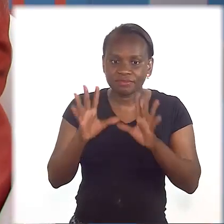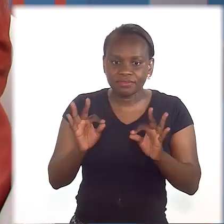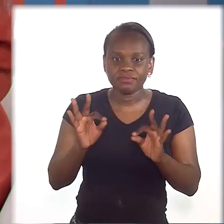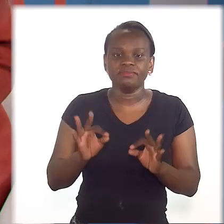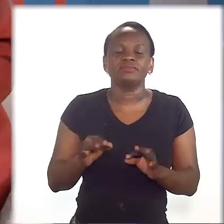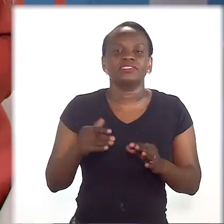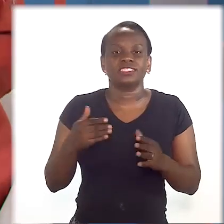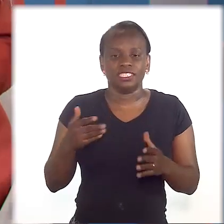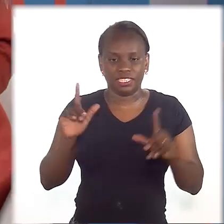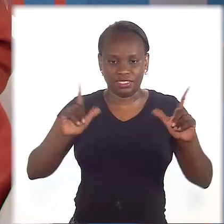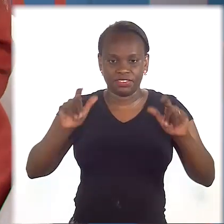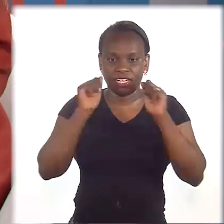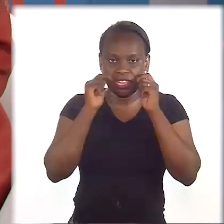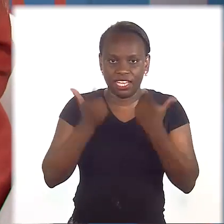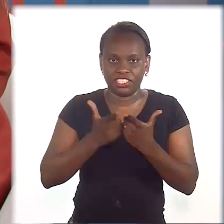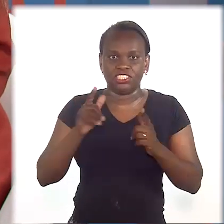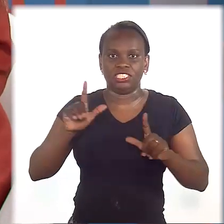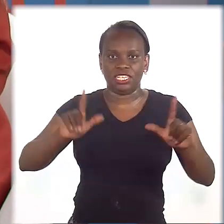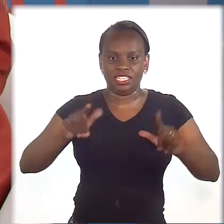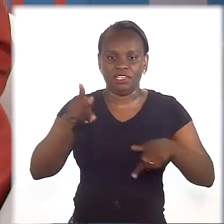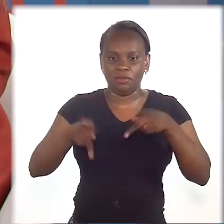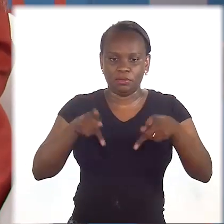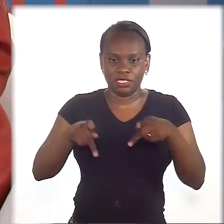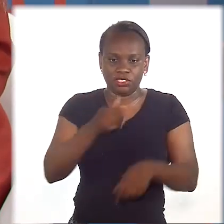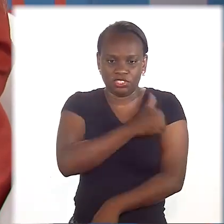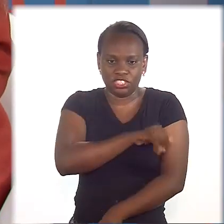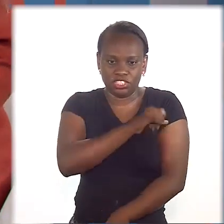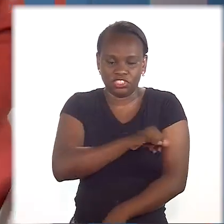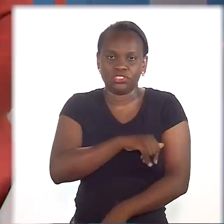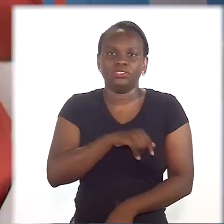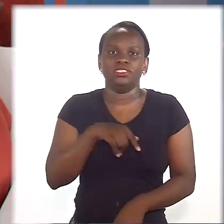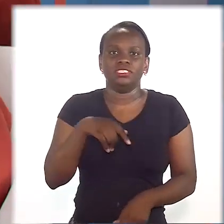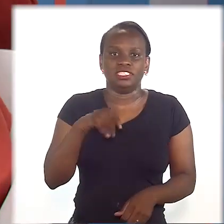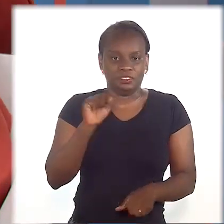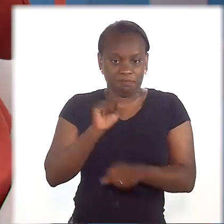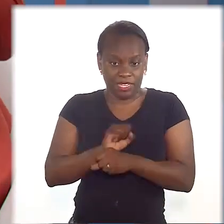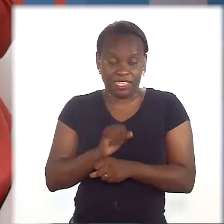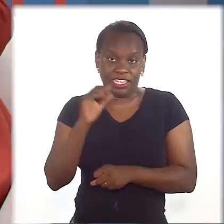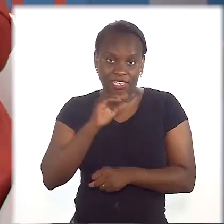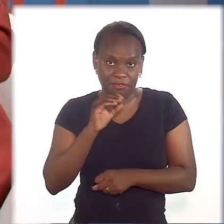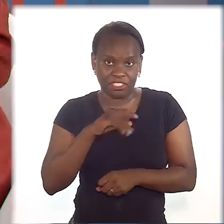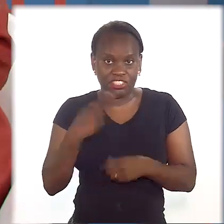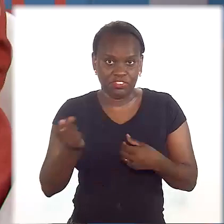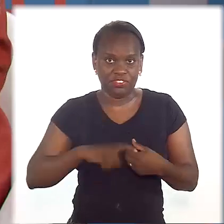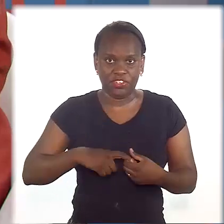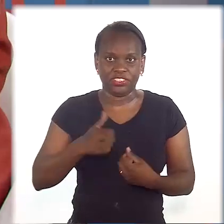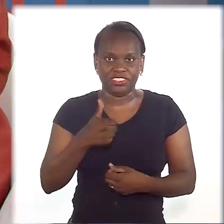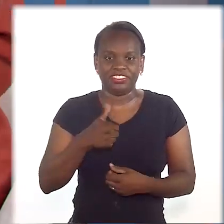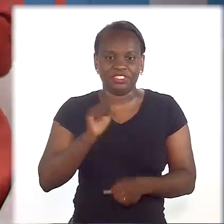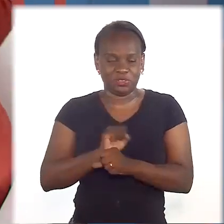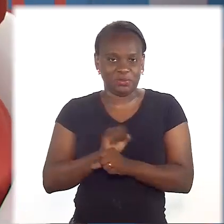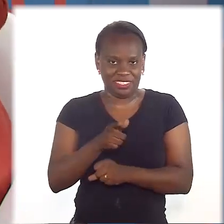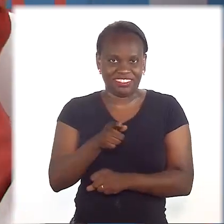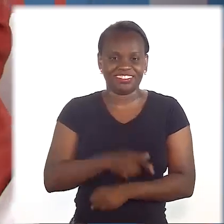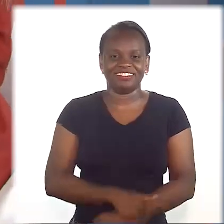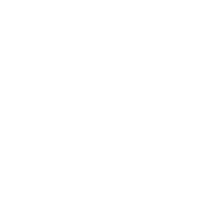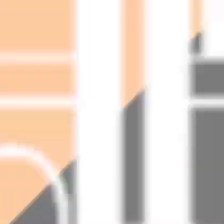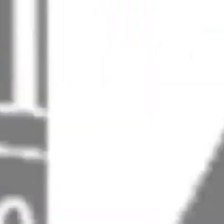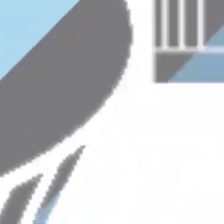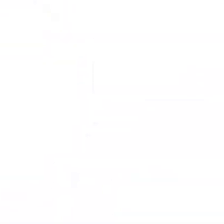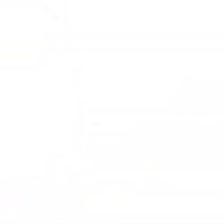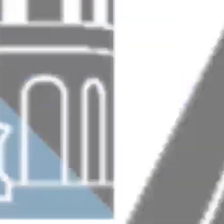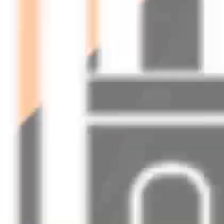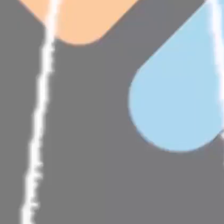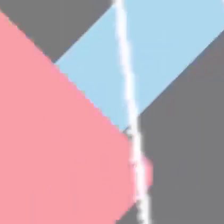audiência aqui pela TV Alerj, o canal do Povo Fluminense. Nós vamos para um breve intervalo e já voltamos. Te espero, hein?